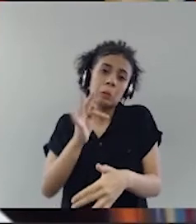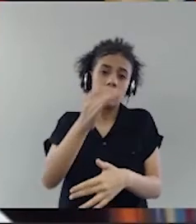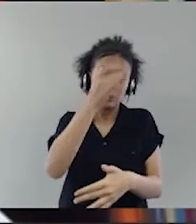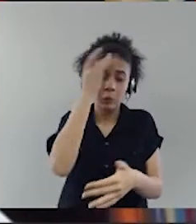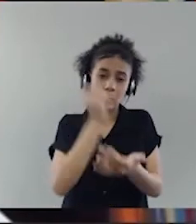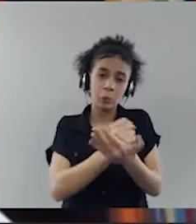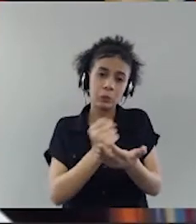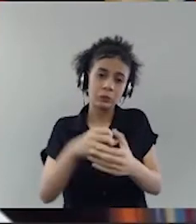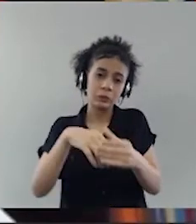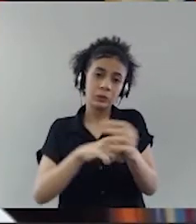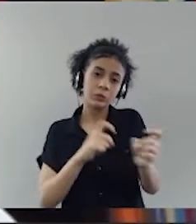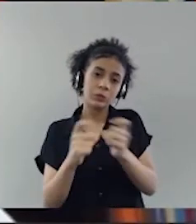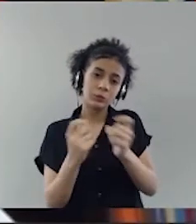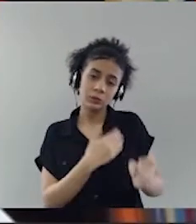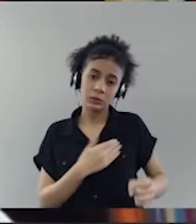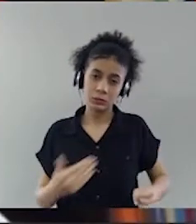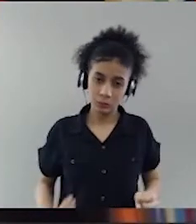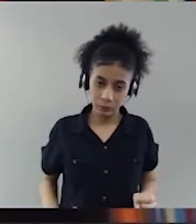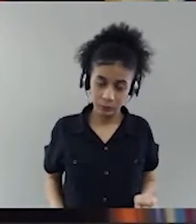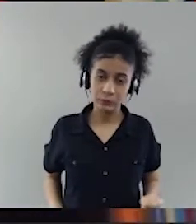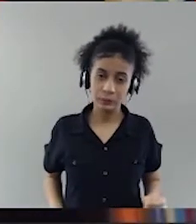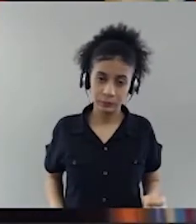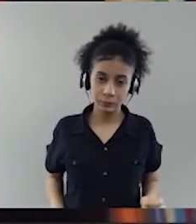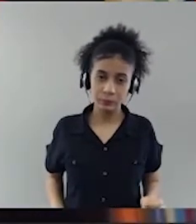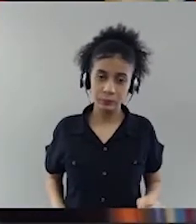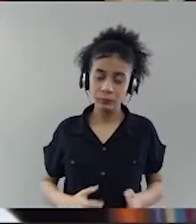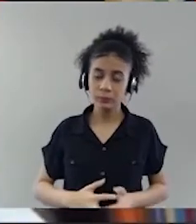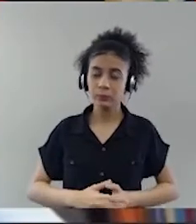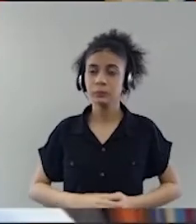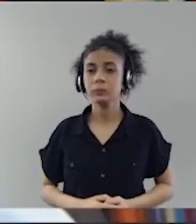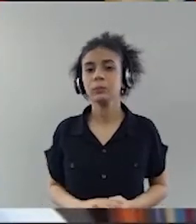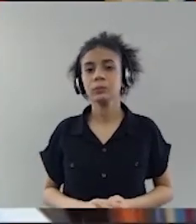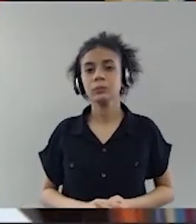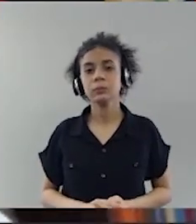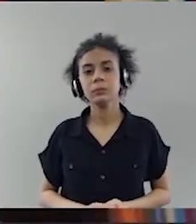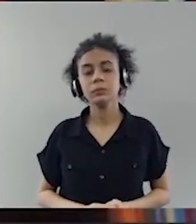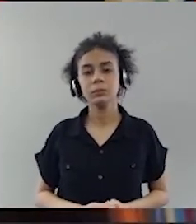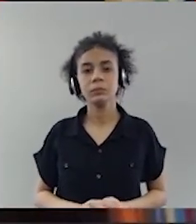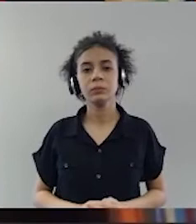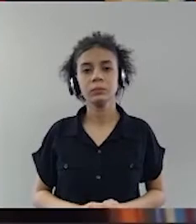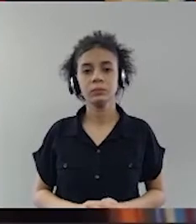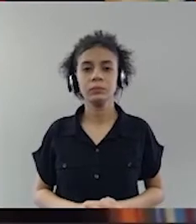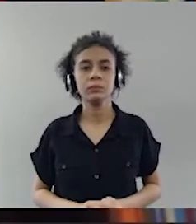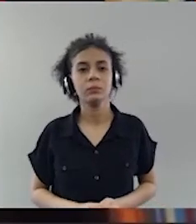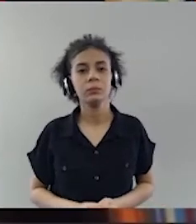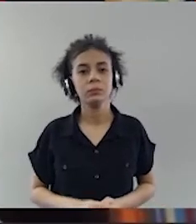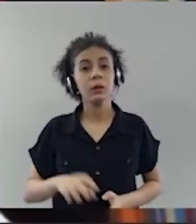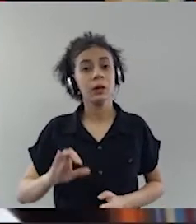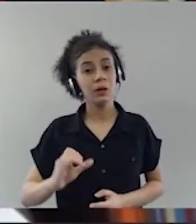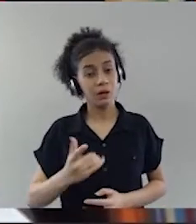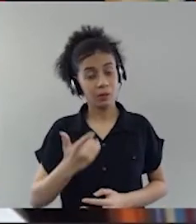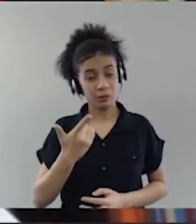pela administração pública. Claro que é uma possibilidade que deve ser utilizada com